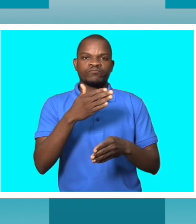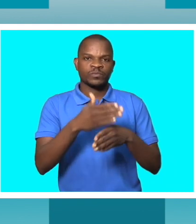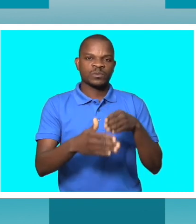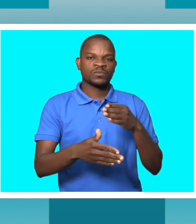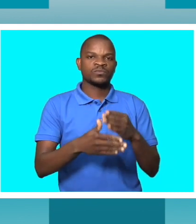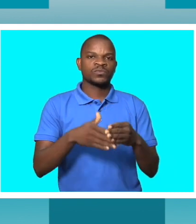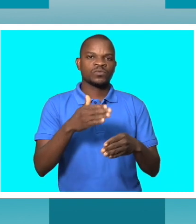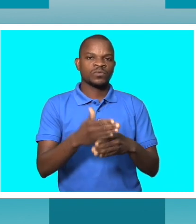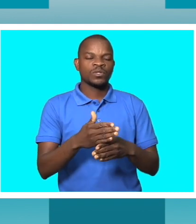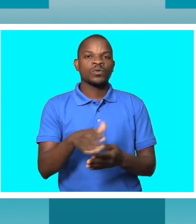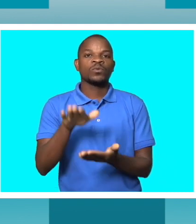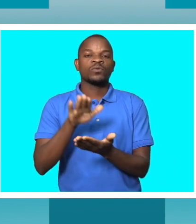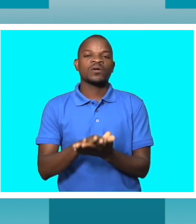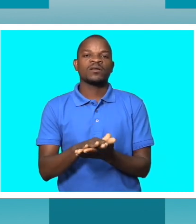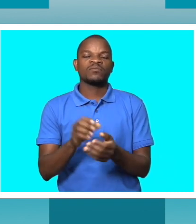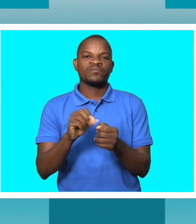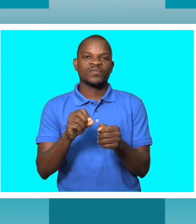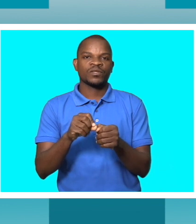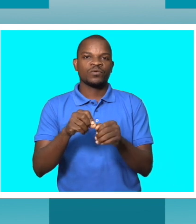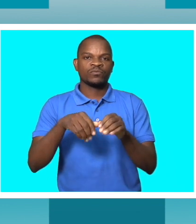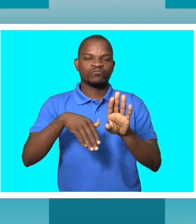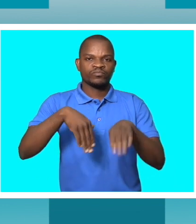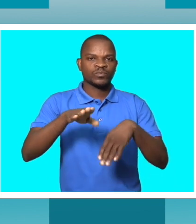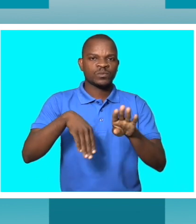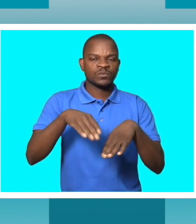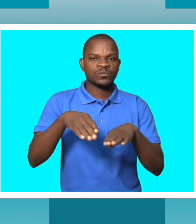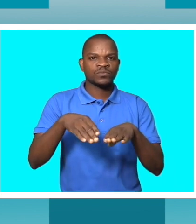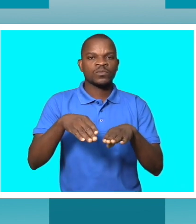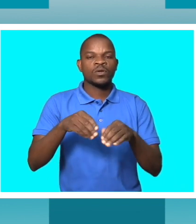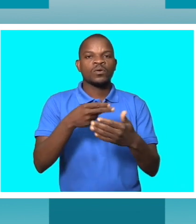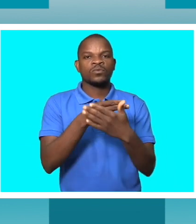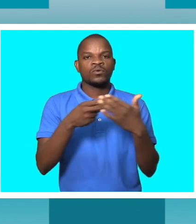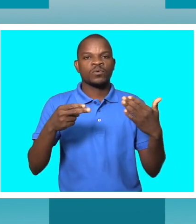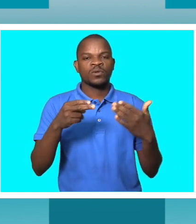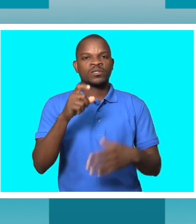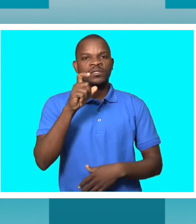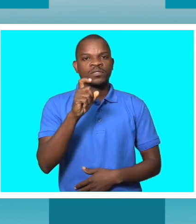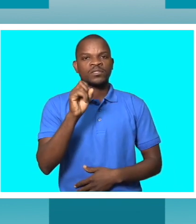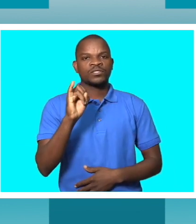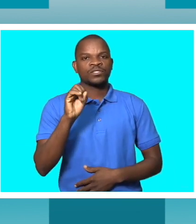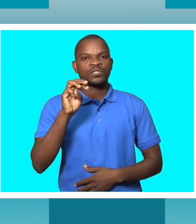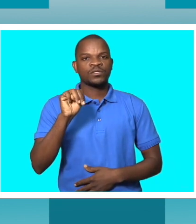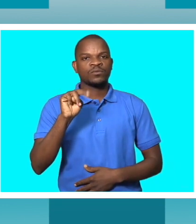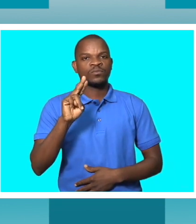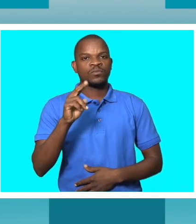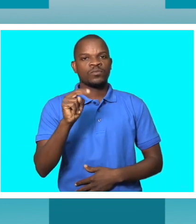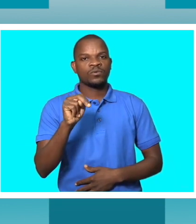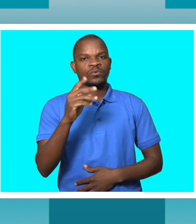Está em construção no Chibuto agora o campo do Chimundo, só que